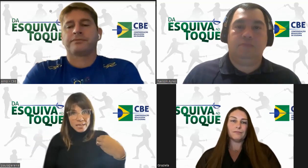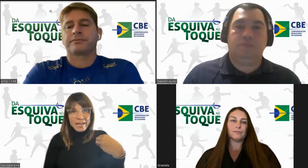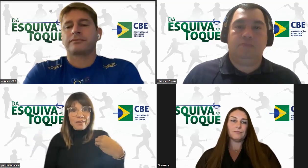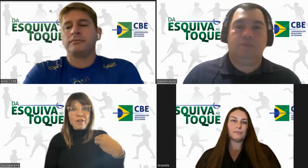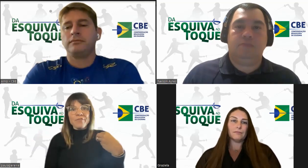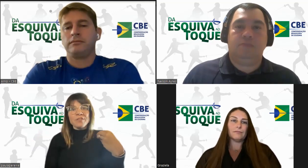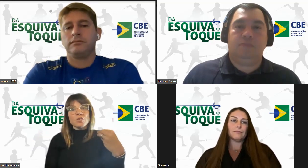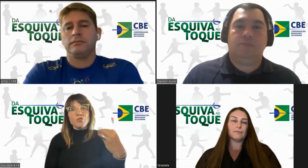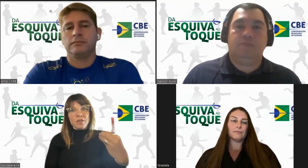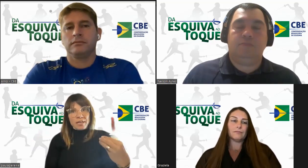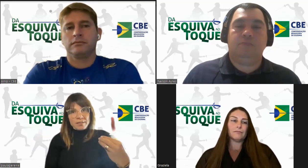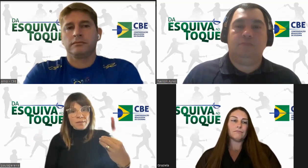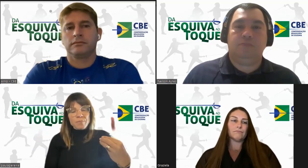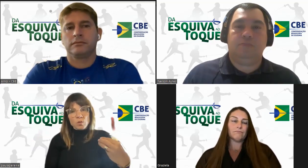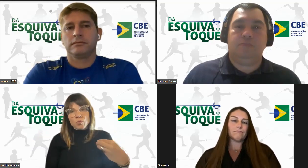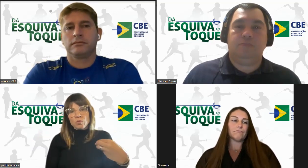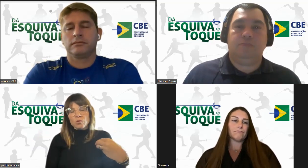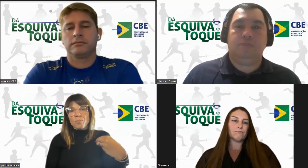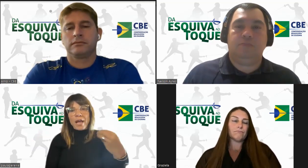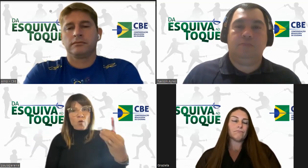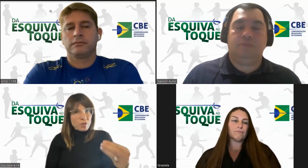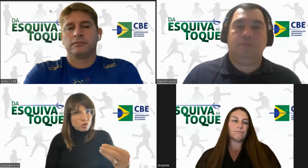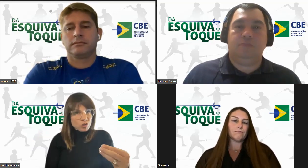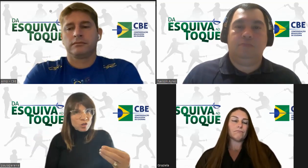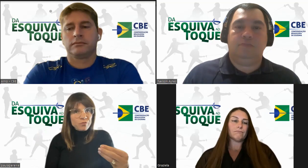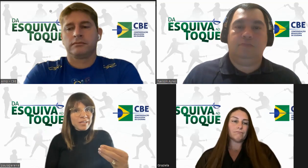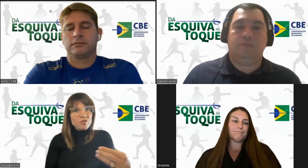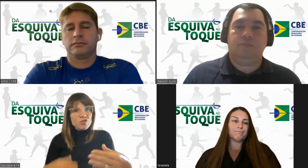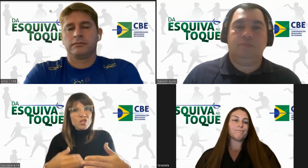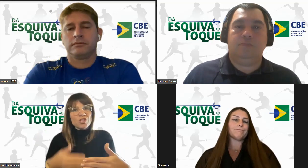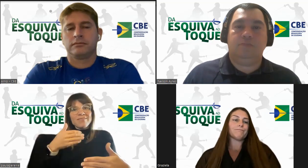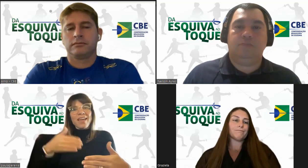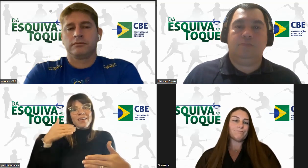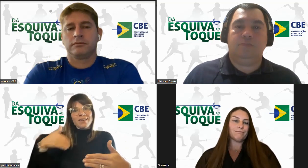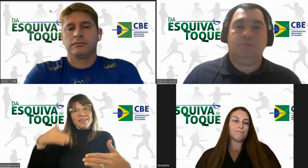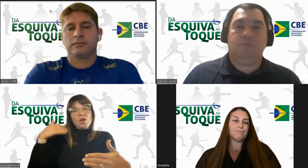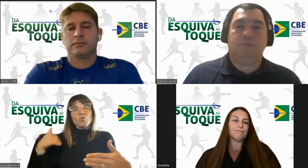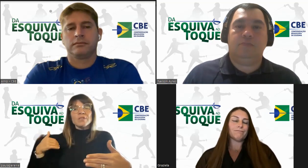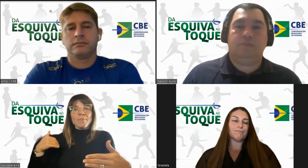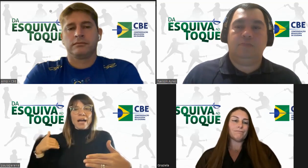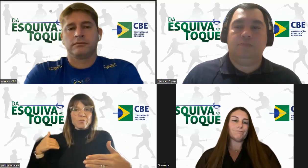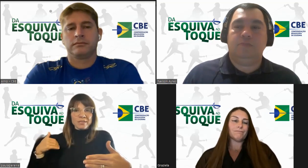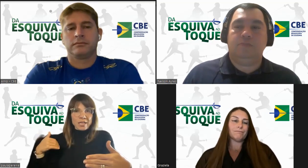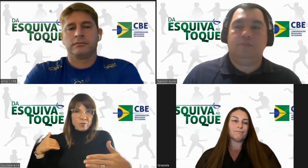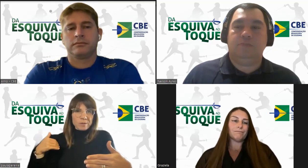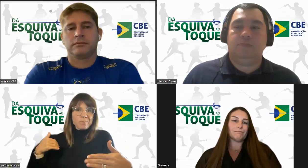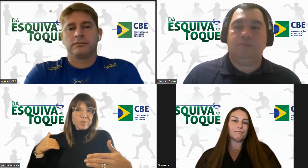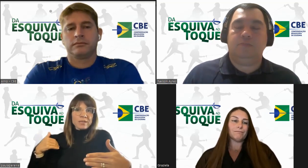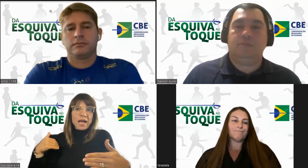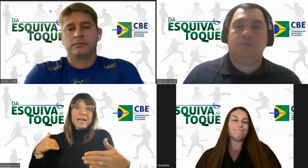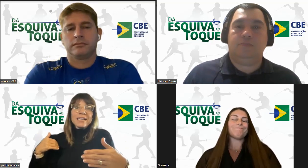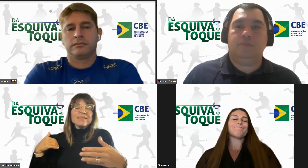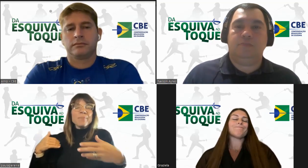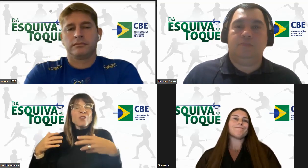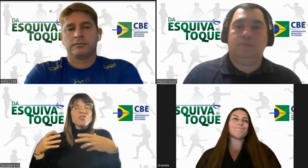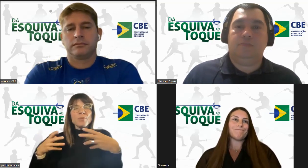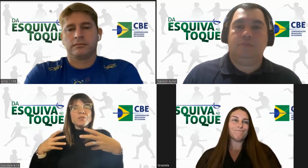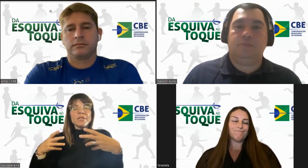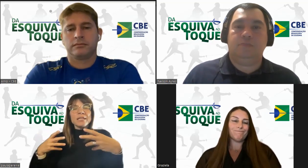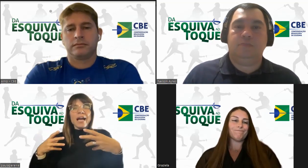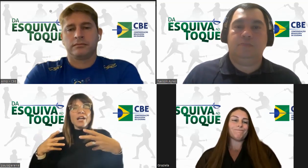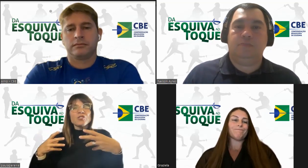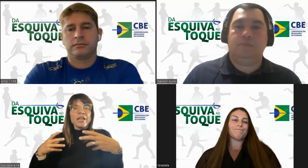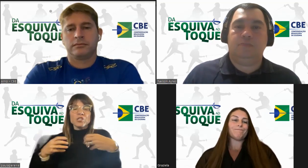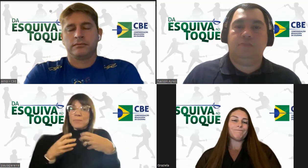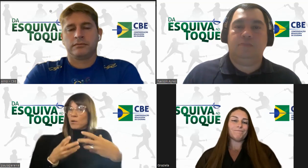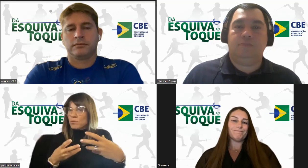sim ele vai fazer diferença no pré competitivo desde que já tenha um trabalho anterior tá depende